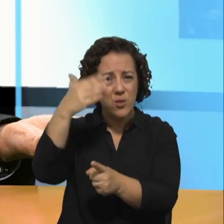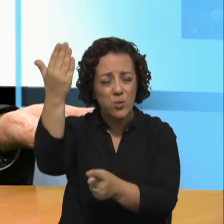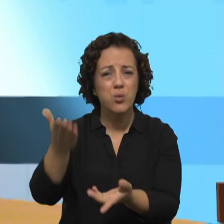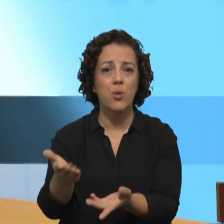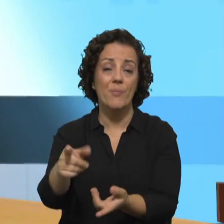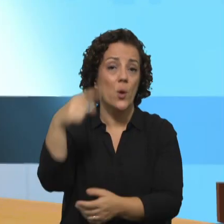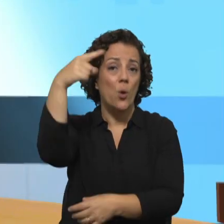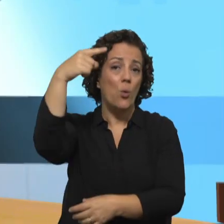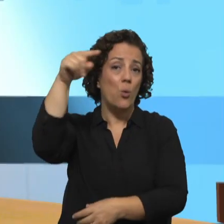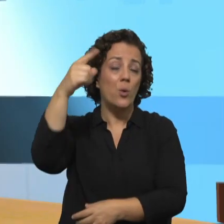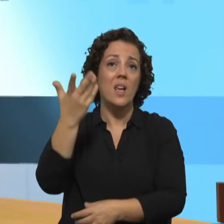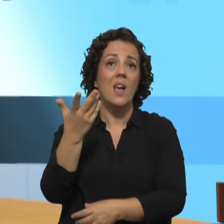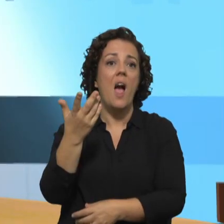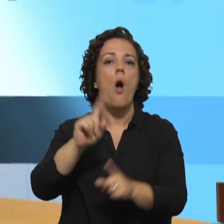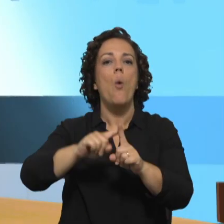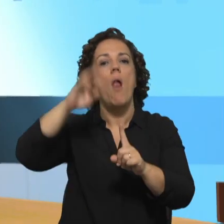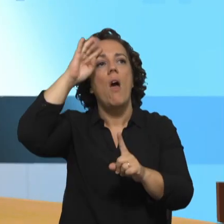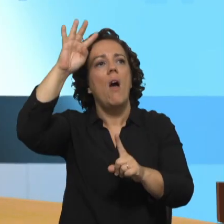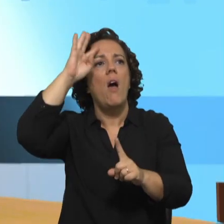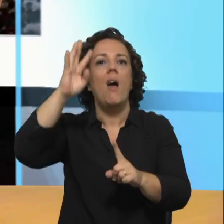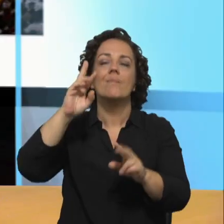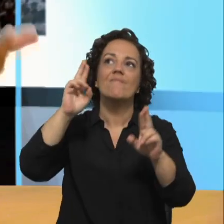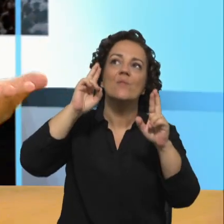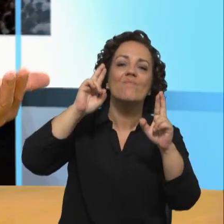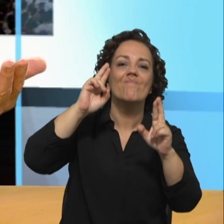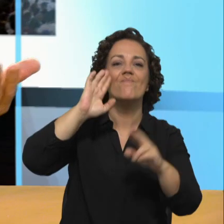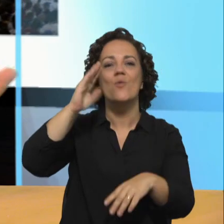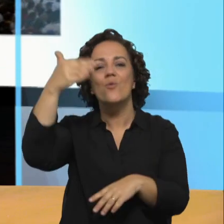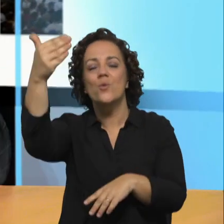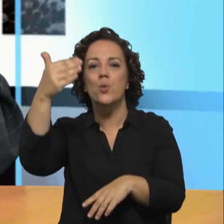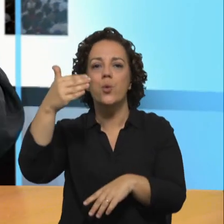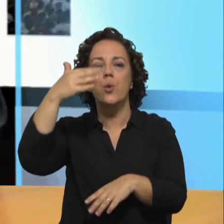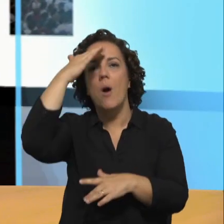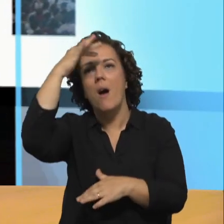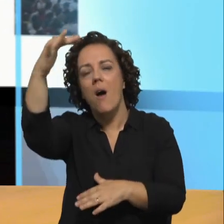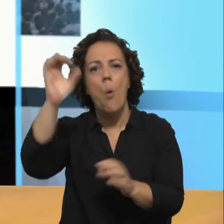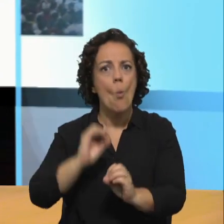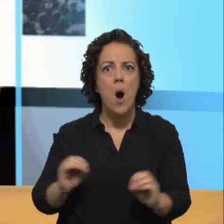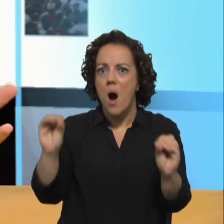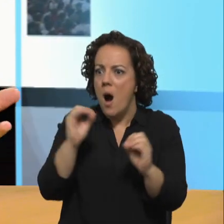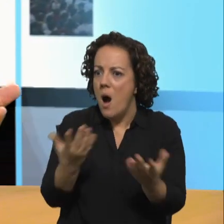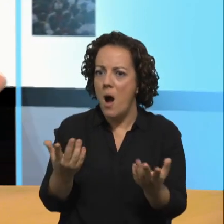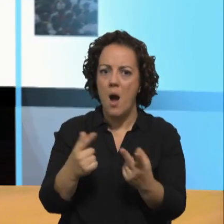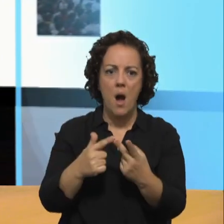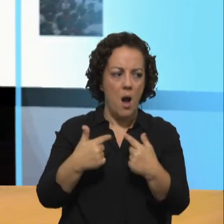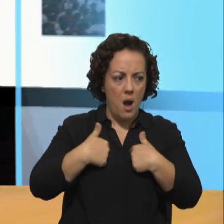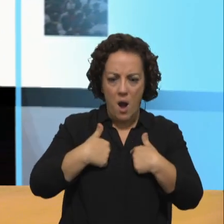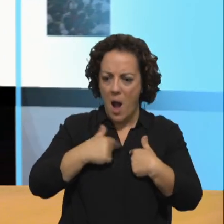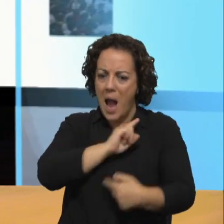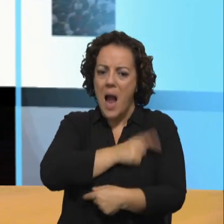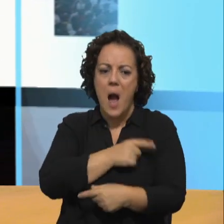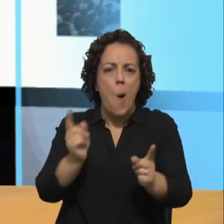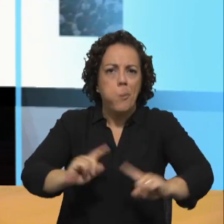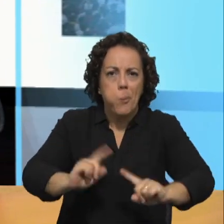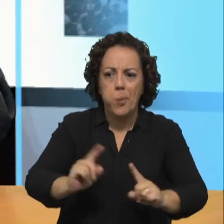única saída na ausência de horizonte. Na ausência de horizonte, na ausência de capacidade, na ausência